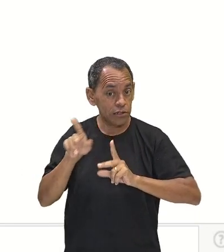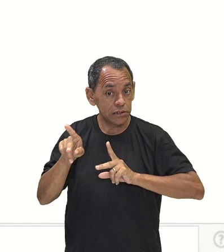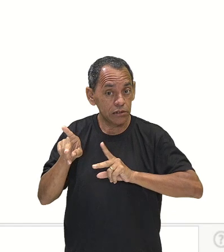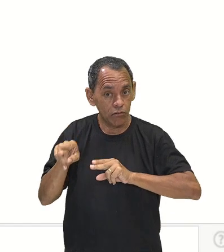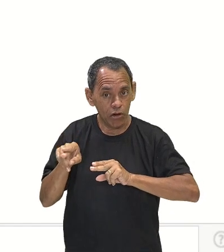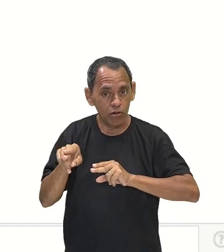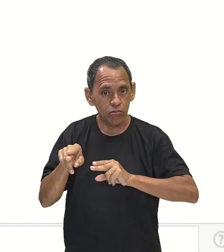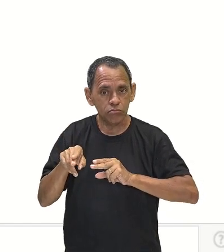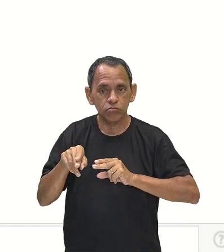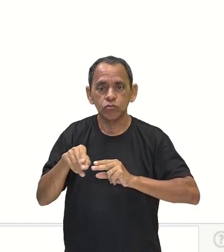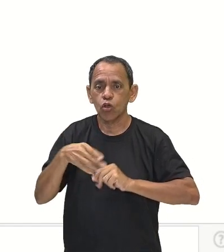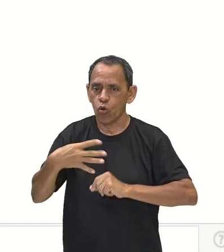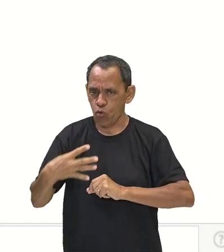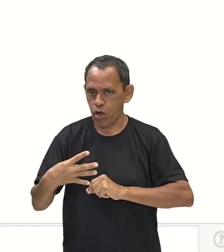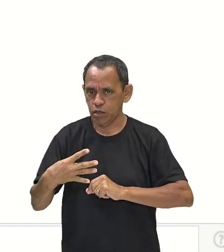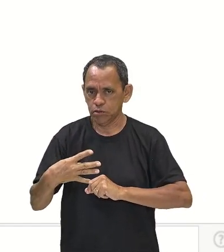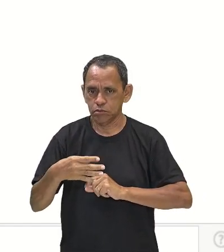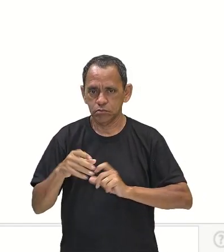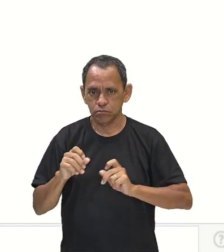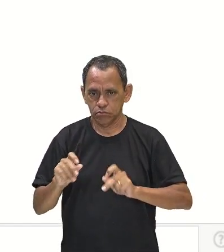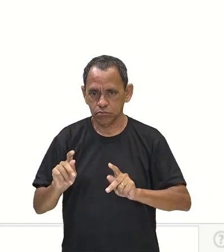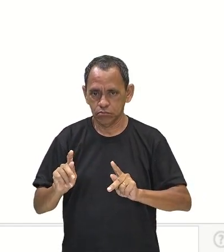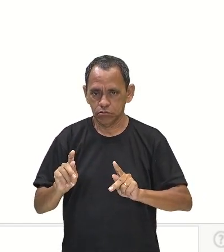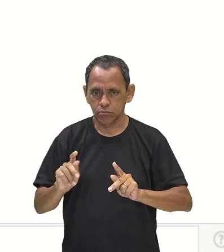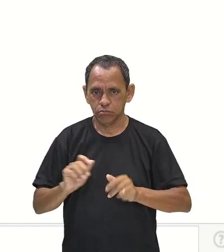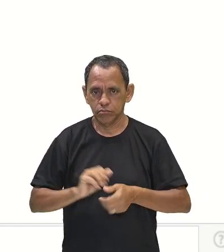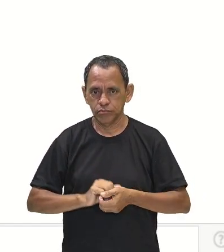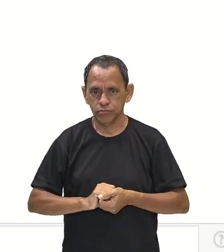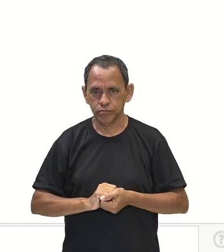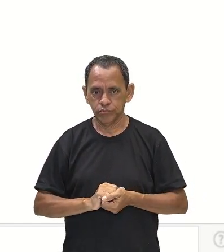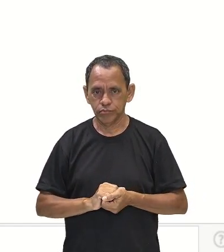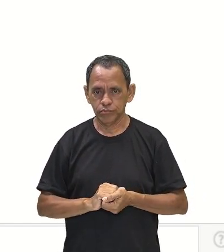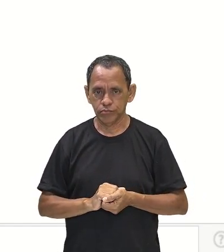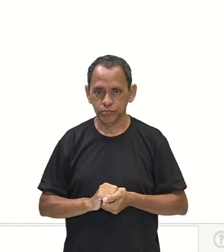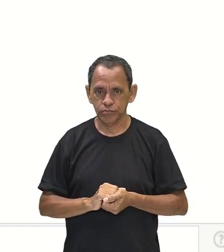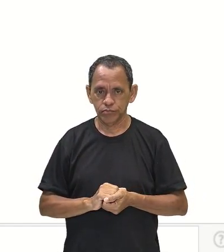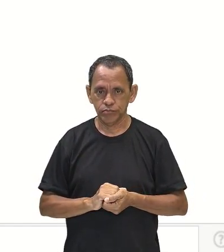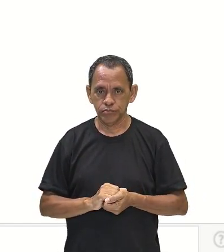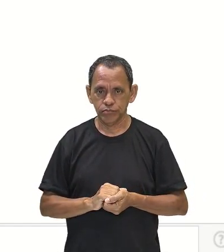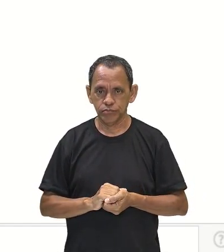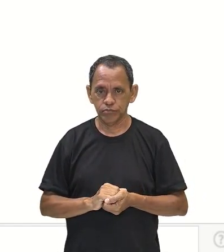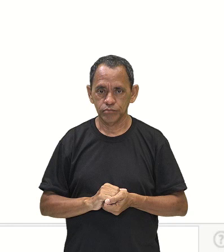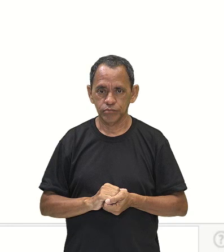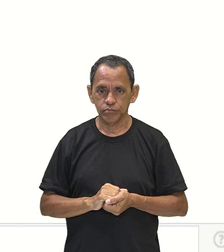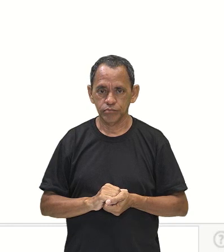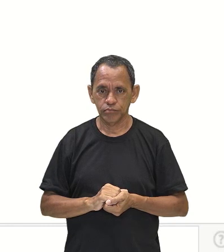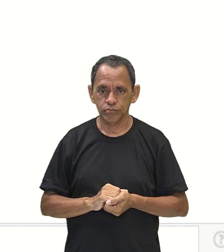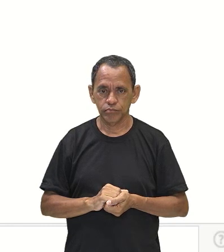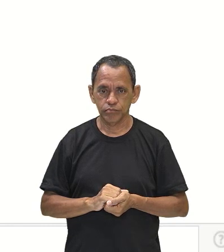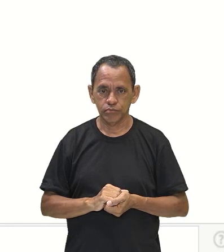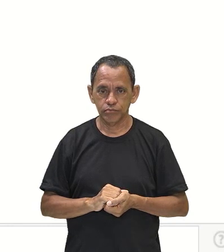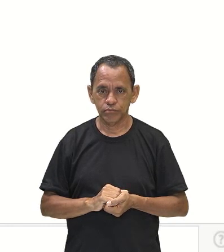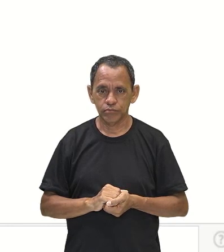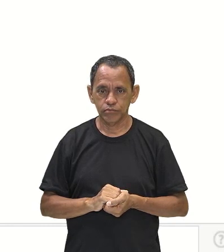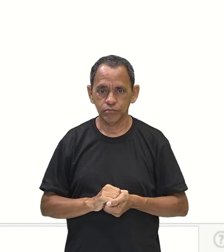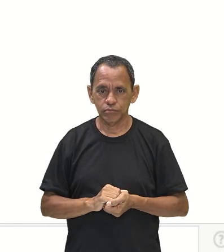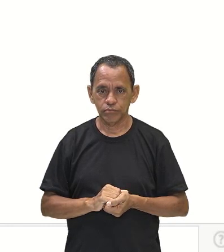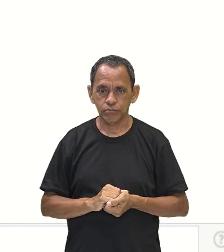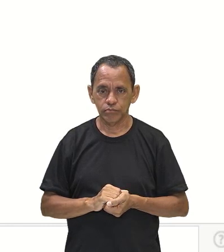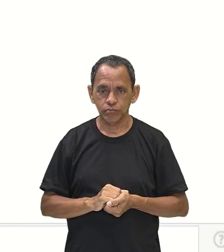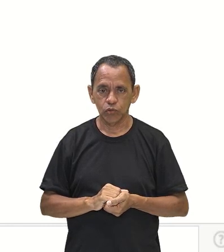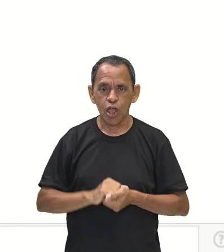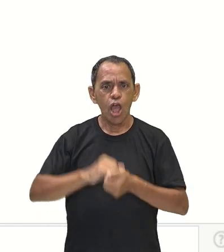a 4, certo? Olha só. Então, nós temos aqui, as suas faces, que